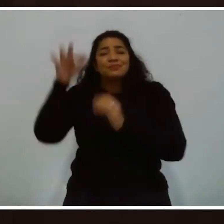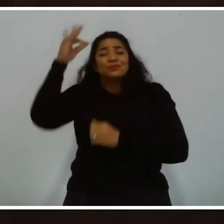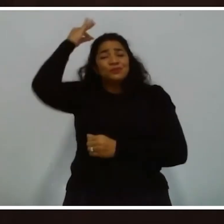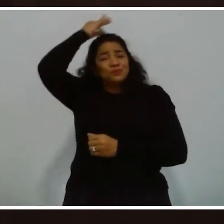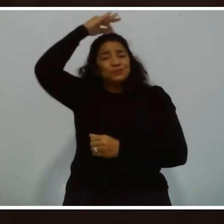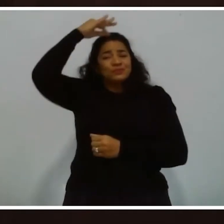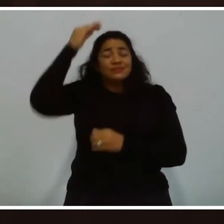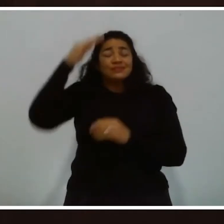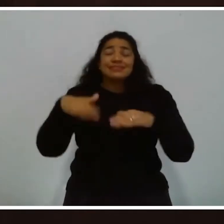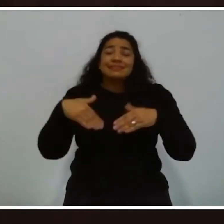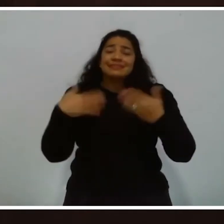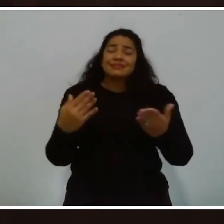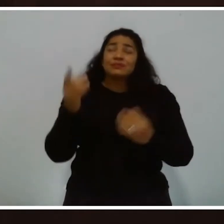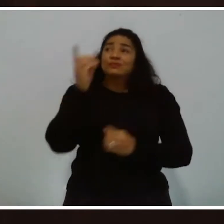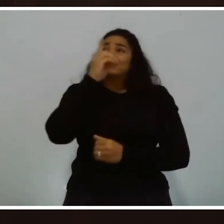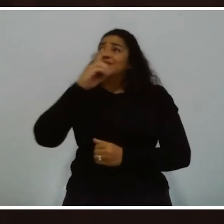só.